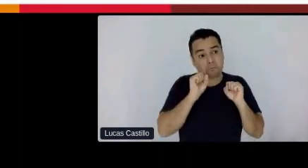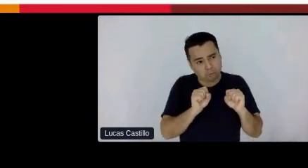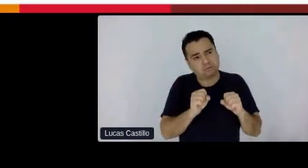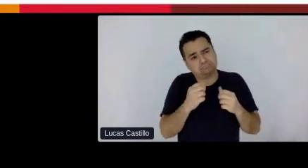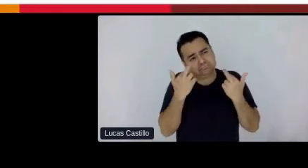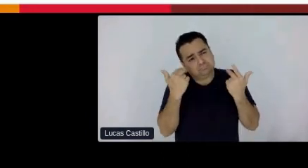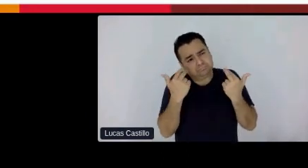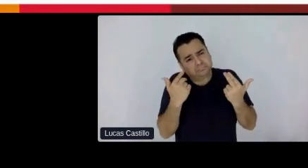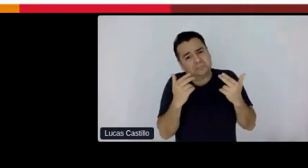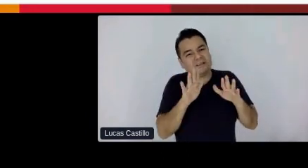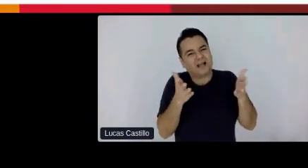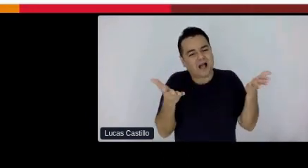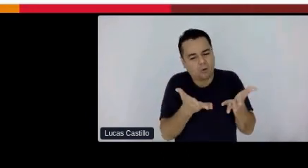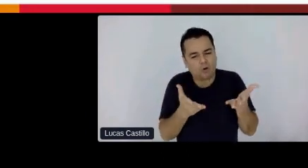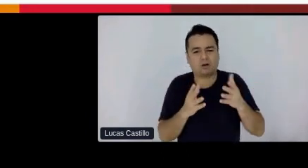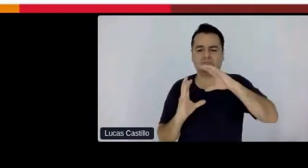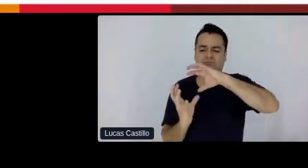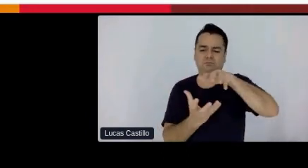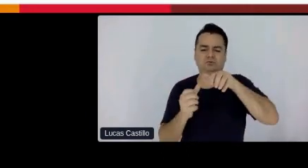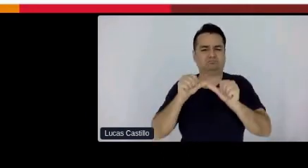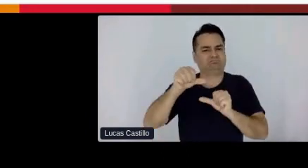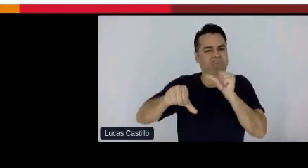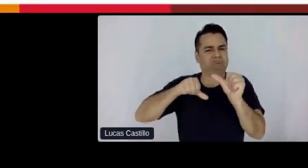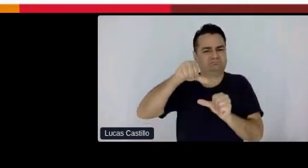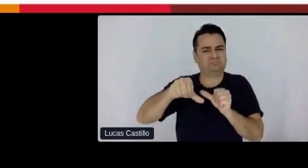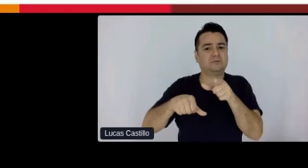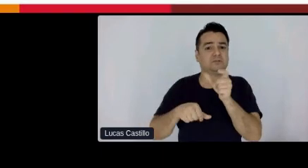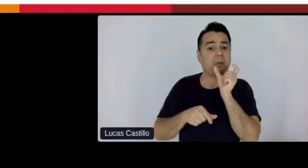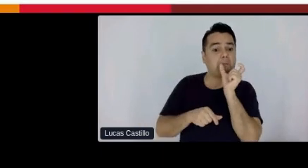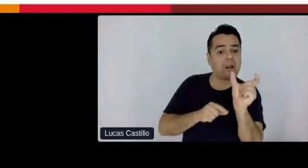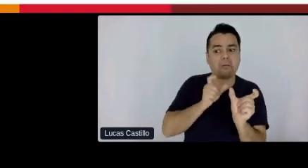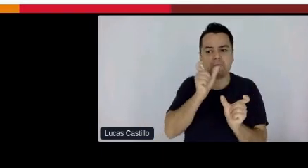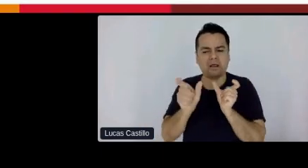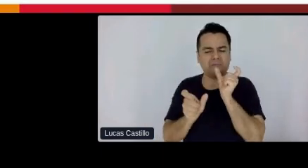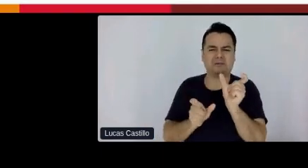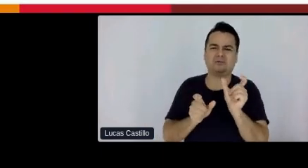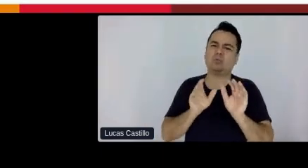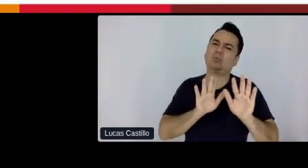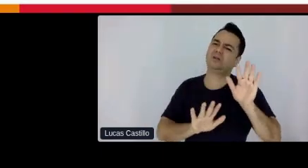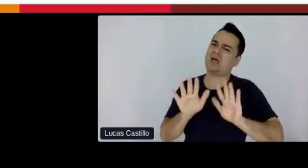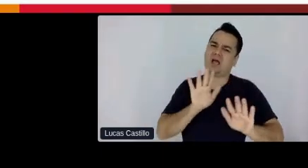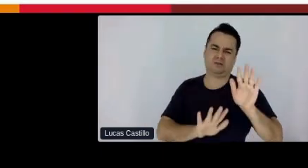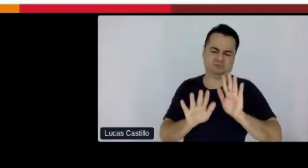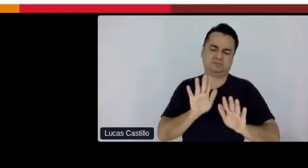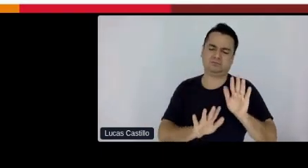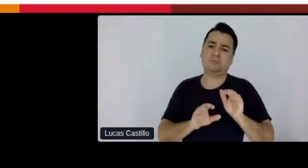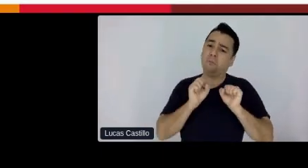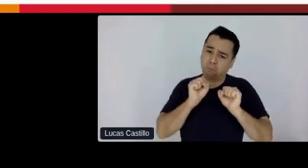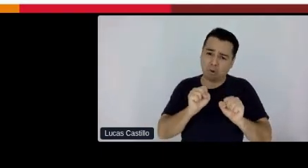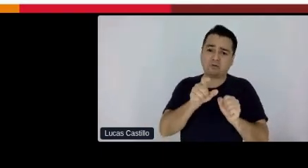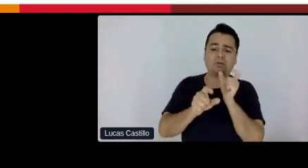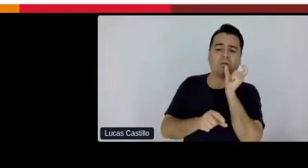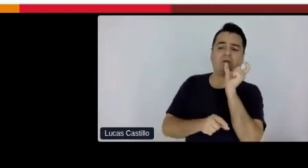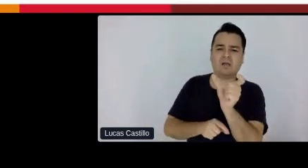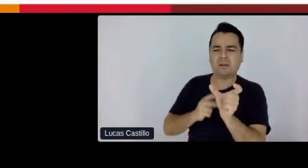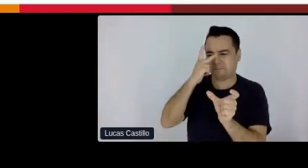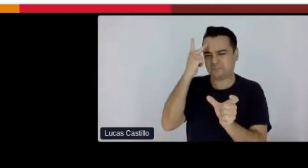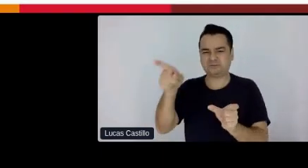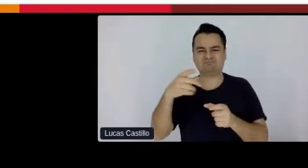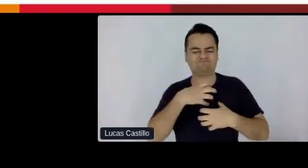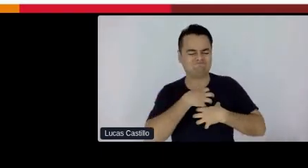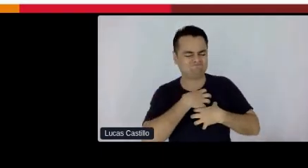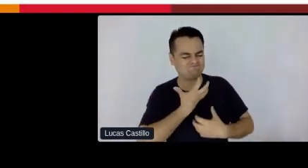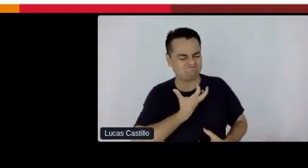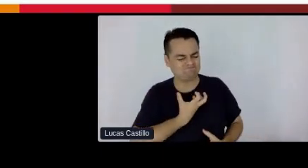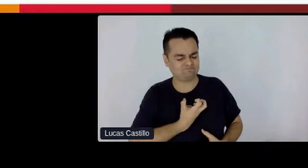poderia até caber, né, digamos assim. Mas hoje, pessoal, a gente tem que se policiar para a gente não estar excluindo as pessoas. Vamos lá,